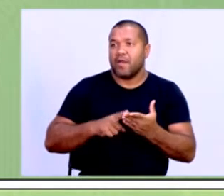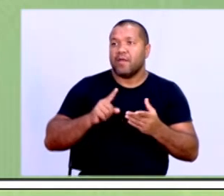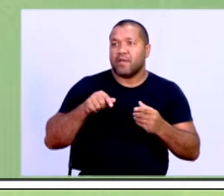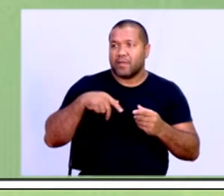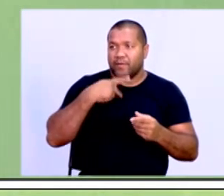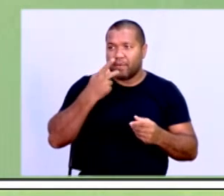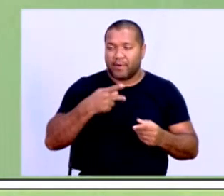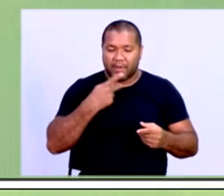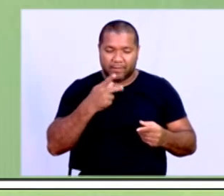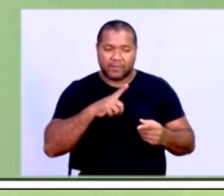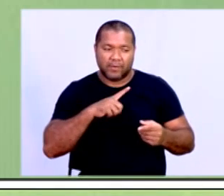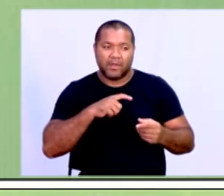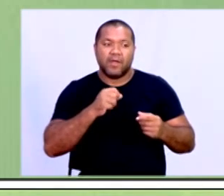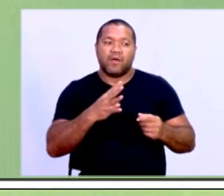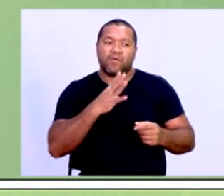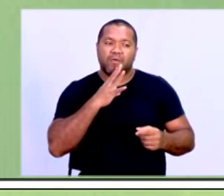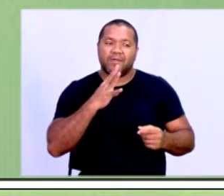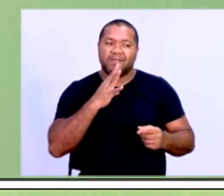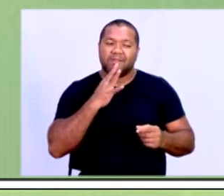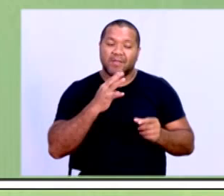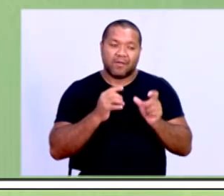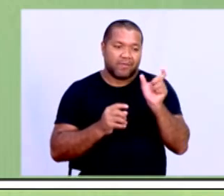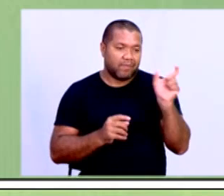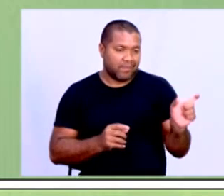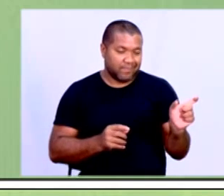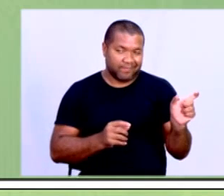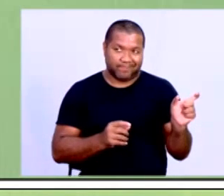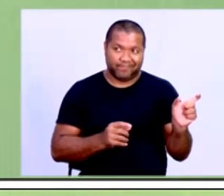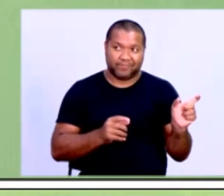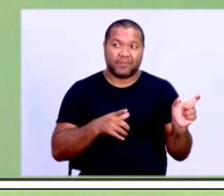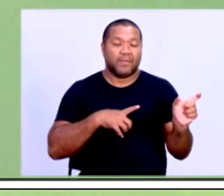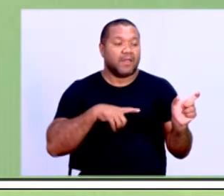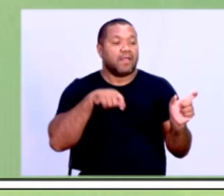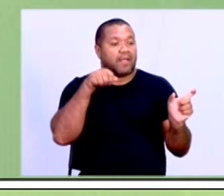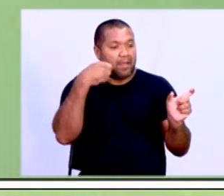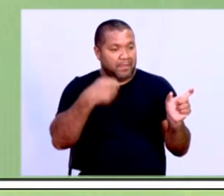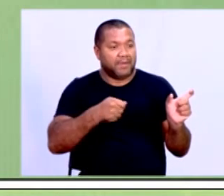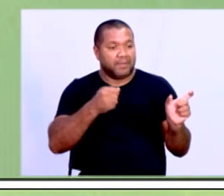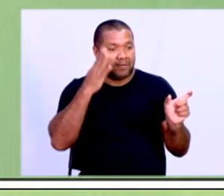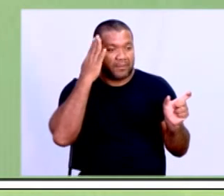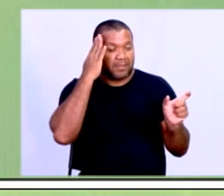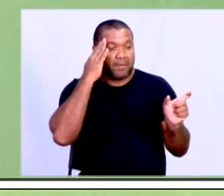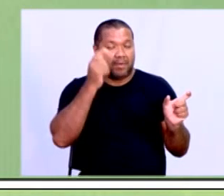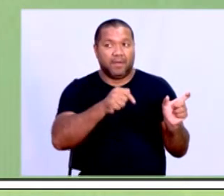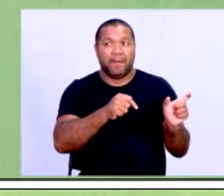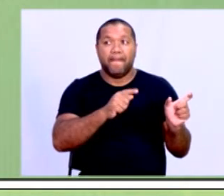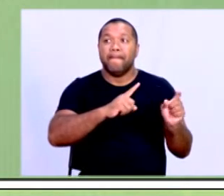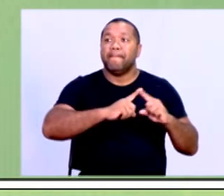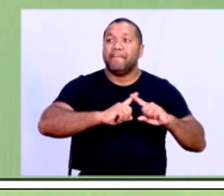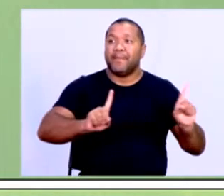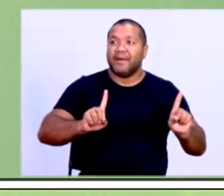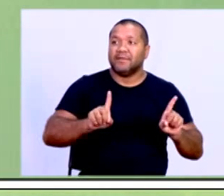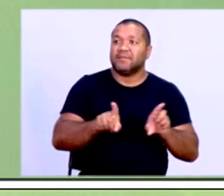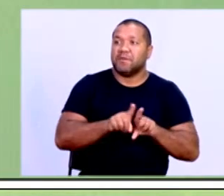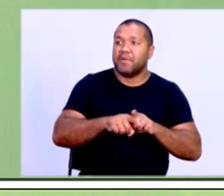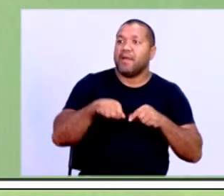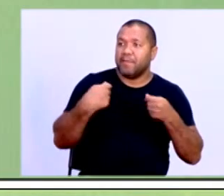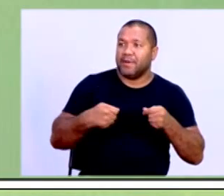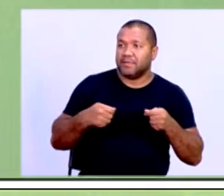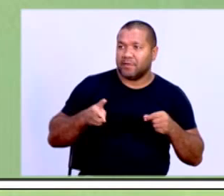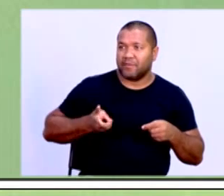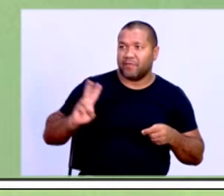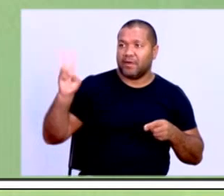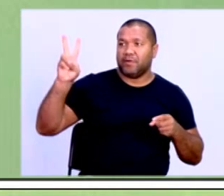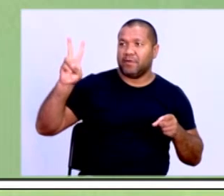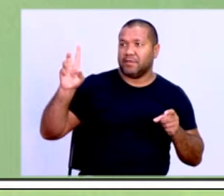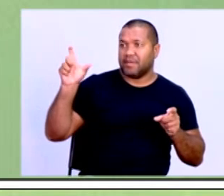reconhece o valor dos itens à direita, que são os mais tradicionais, mas diz que devemos valorizar bem mais